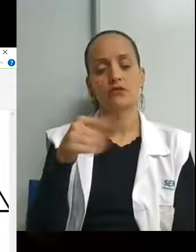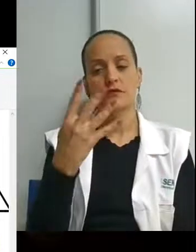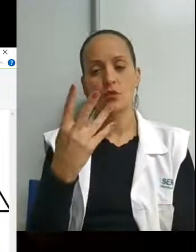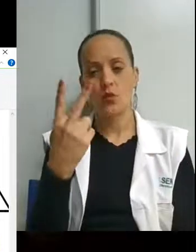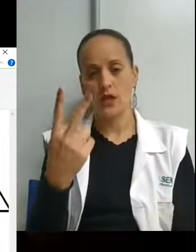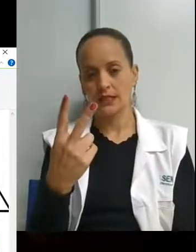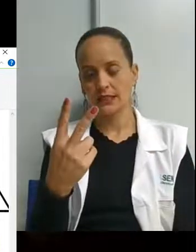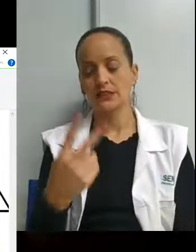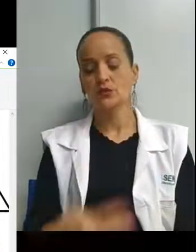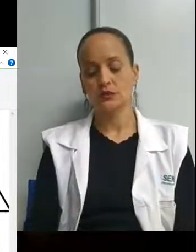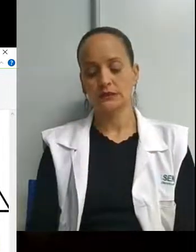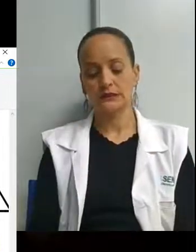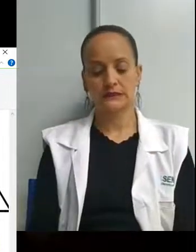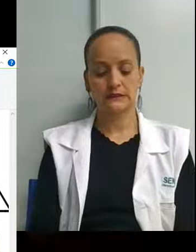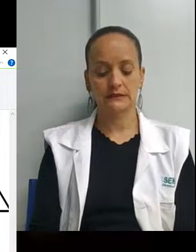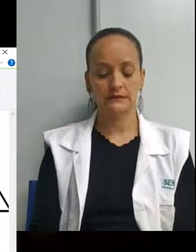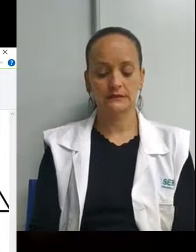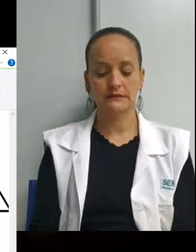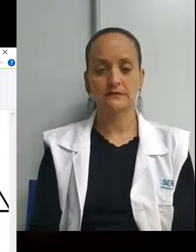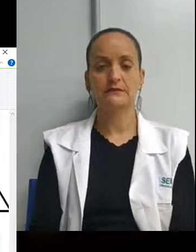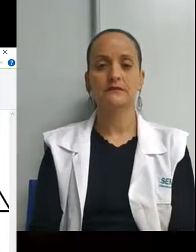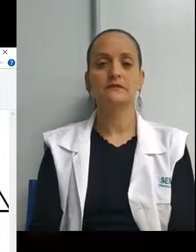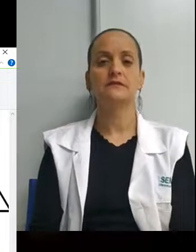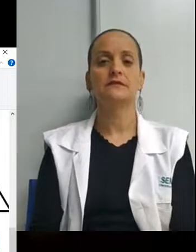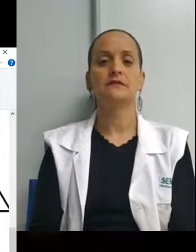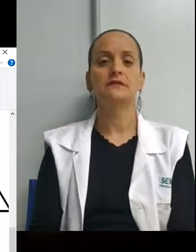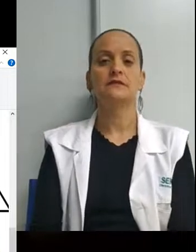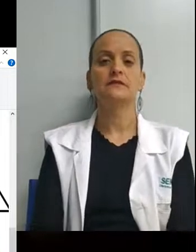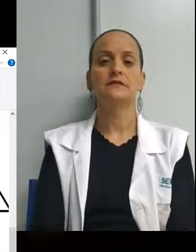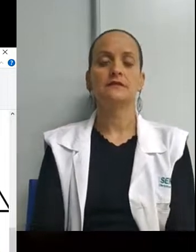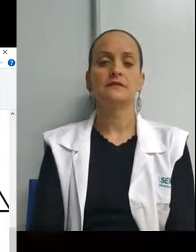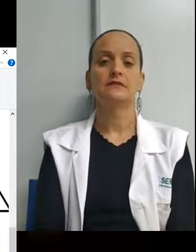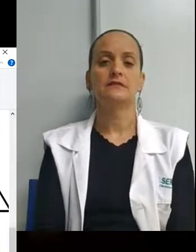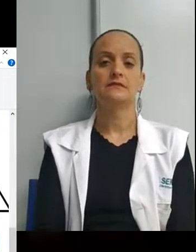2,42, certo? Então, a partir disso daqui, a gente começa